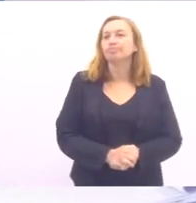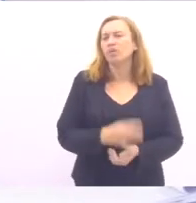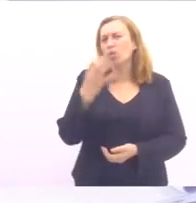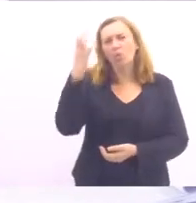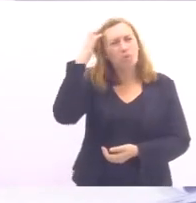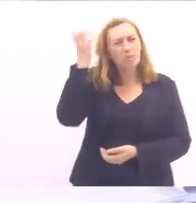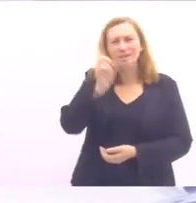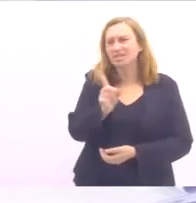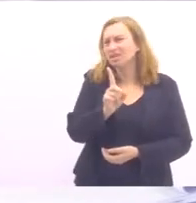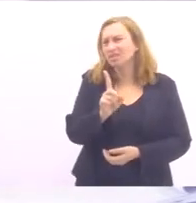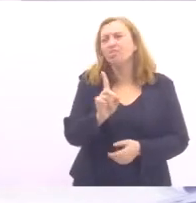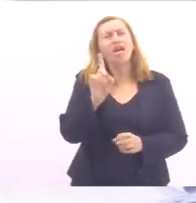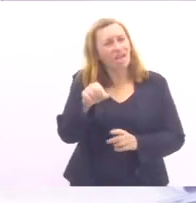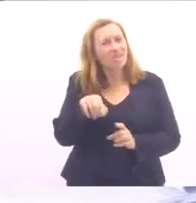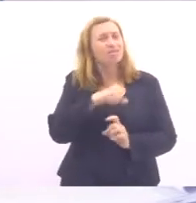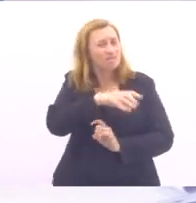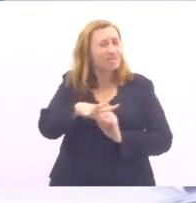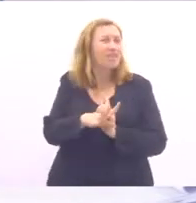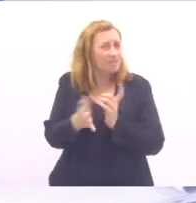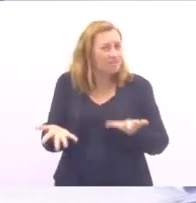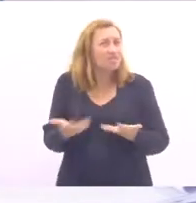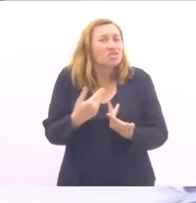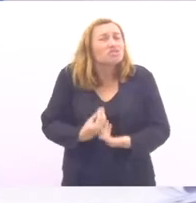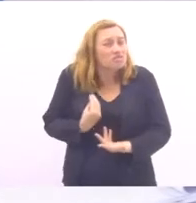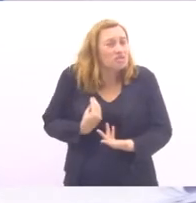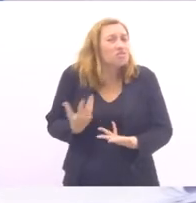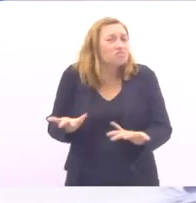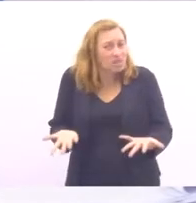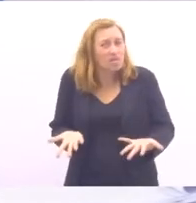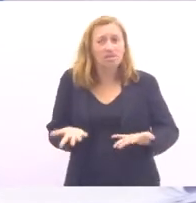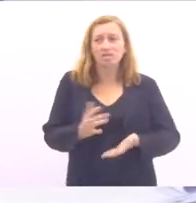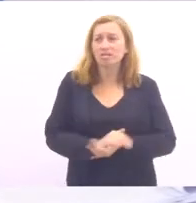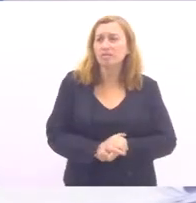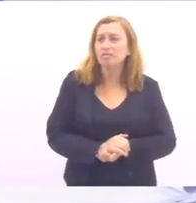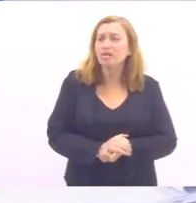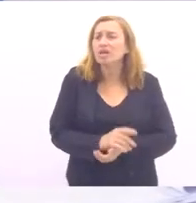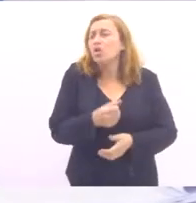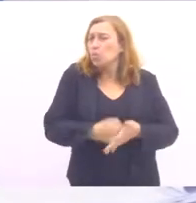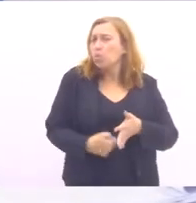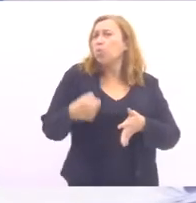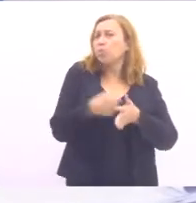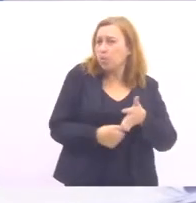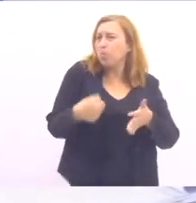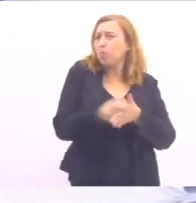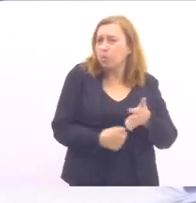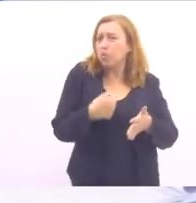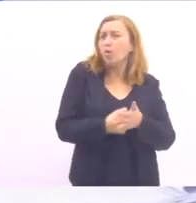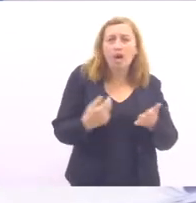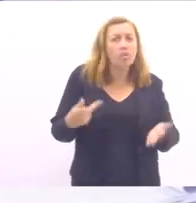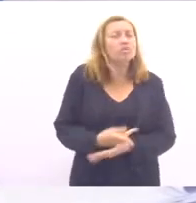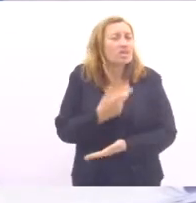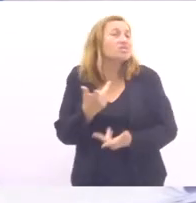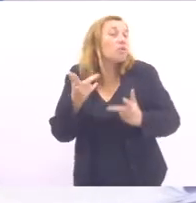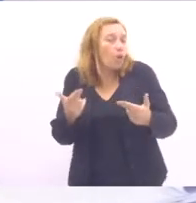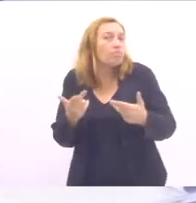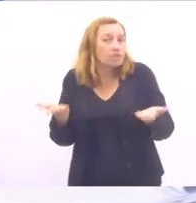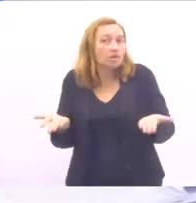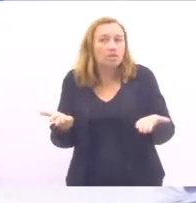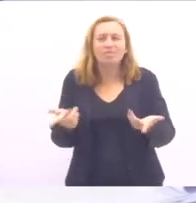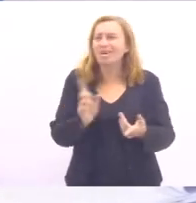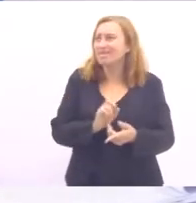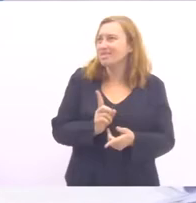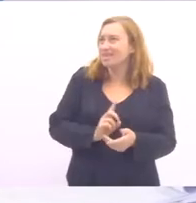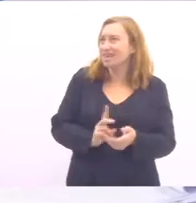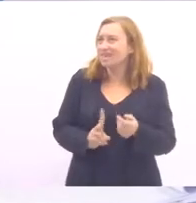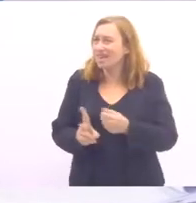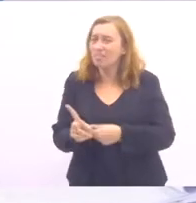isso. Assim é a sociedade. A gente vive nisso, né? Essas lutas acontecem dessa maneira. Mas ninguém é para